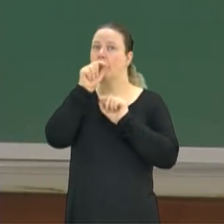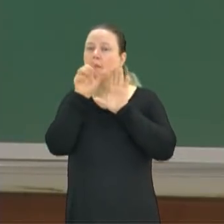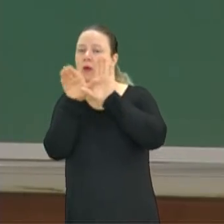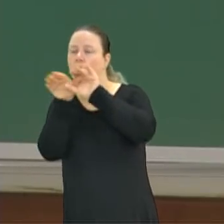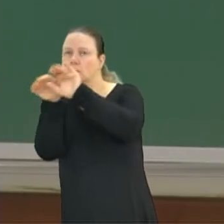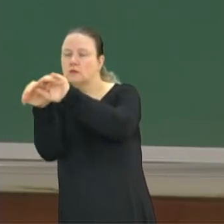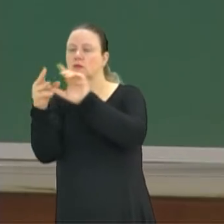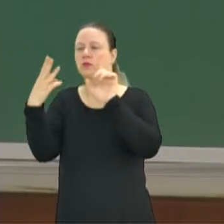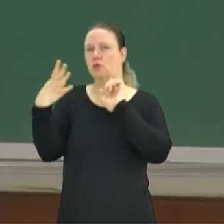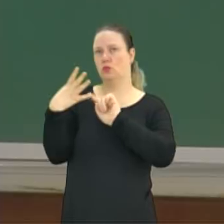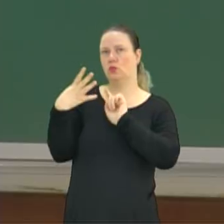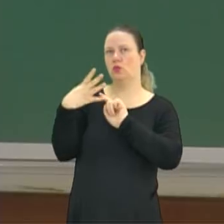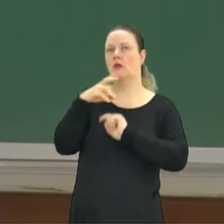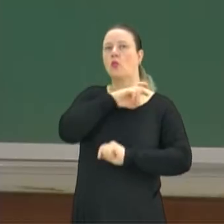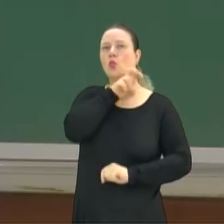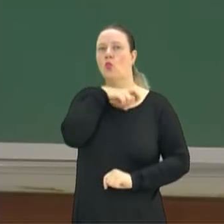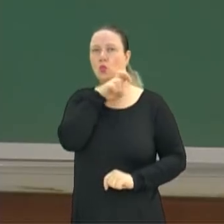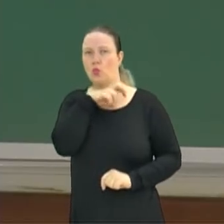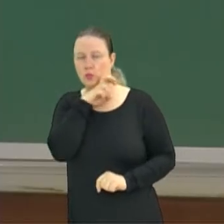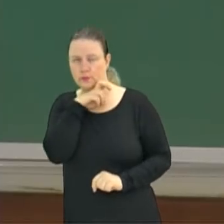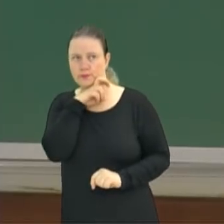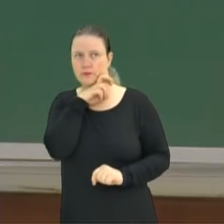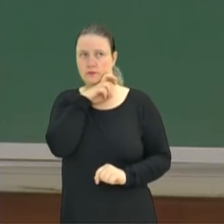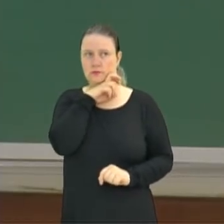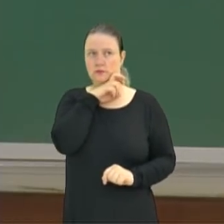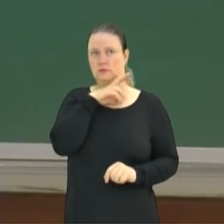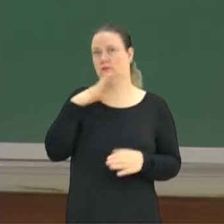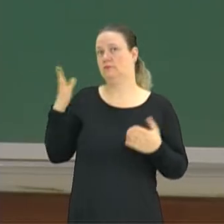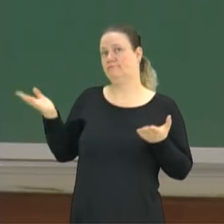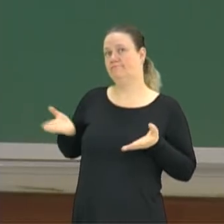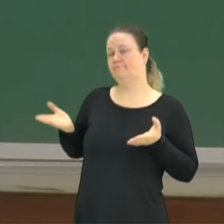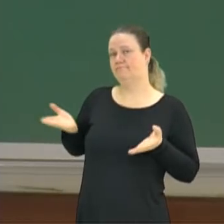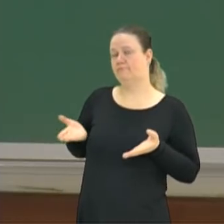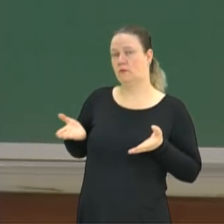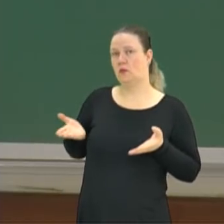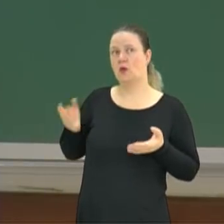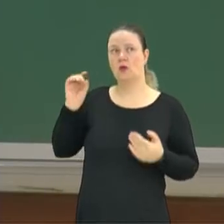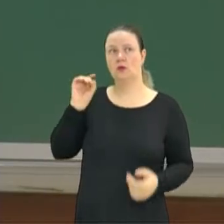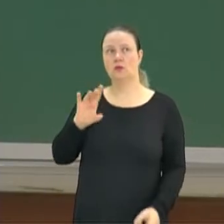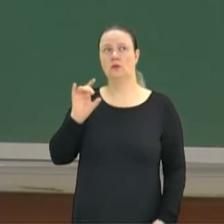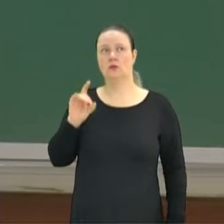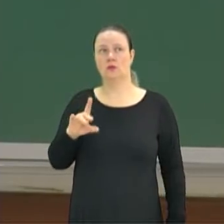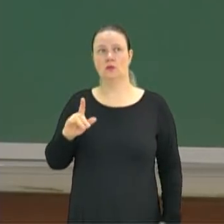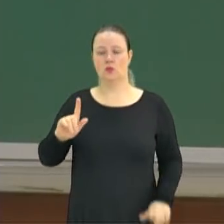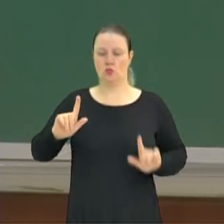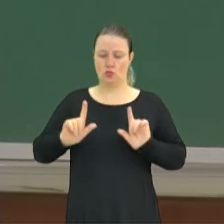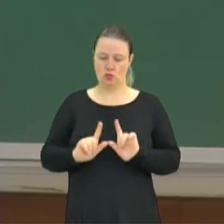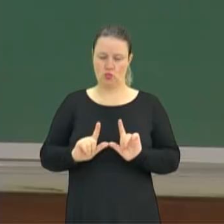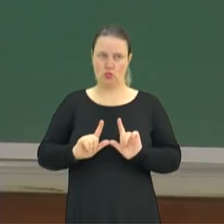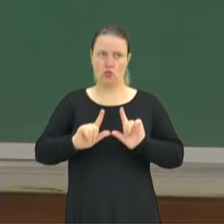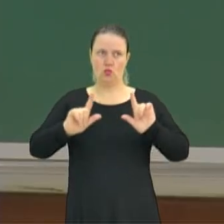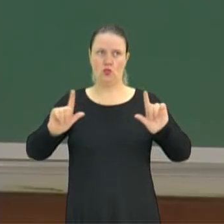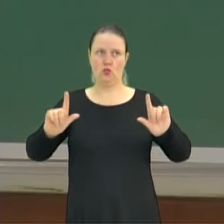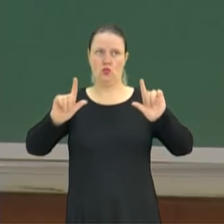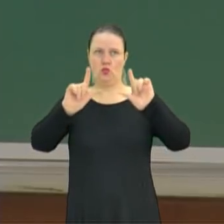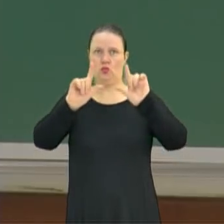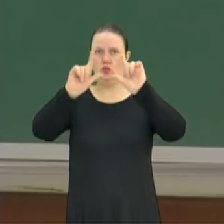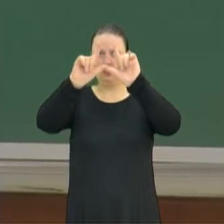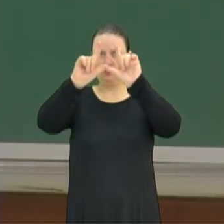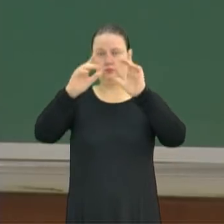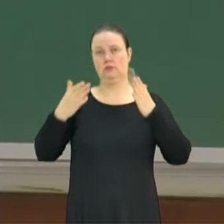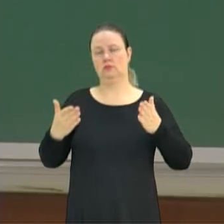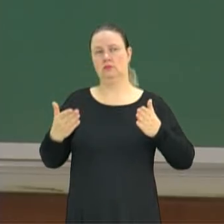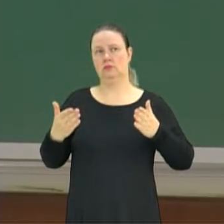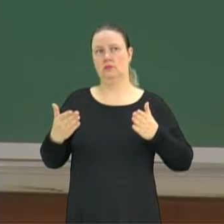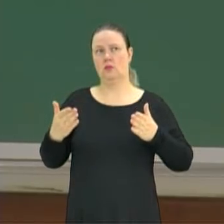está menor ali, porque, né, a gente está falando... Então, isso aqui numérico pode ser, não pode? Ó, apenas uma árvore, vários insetos, alguns pássaros, algumas